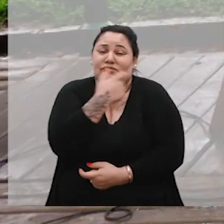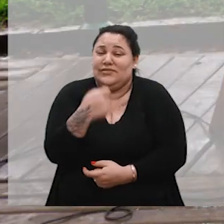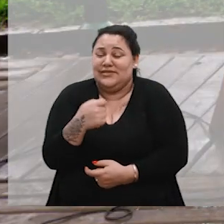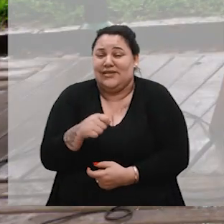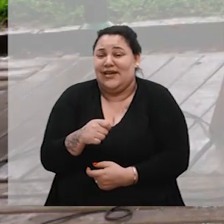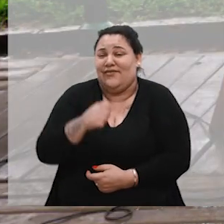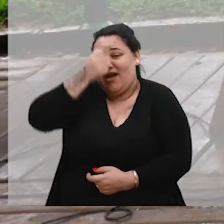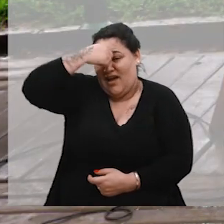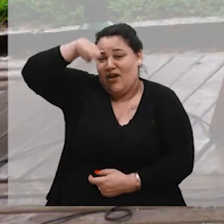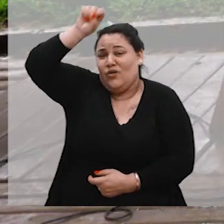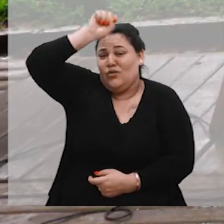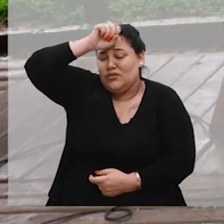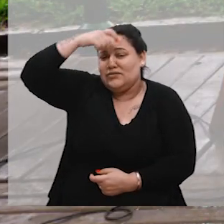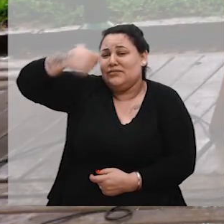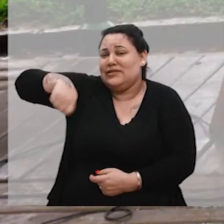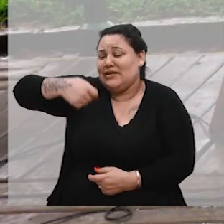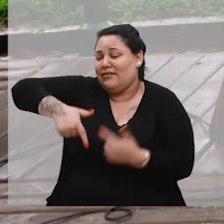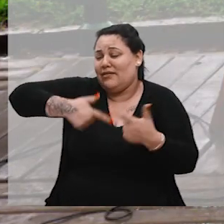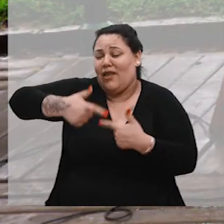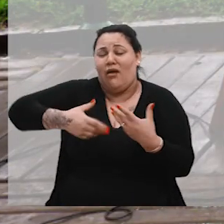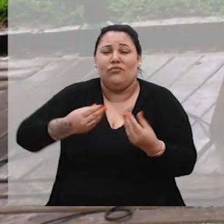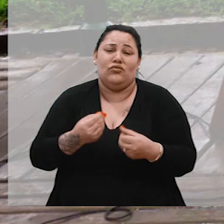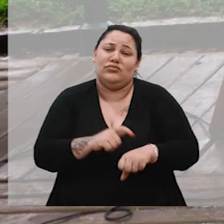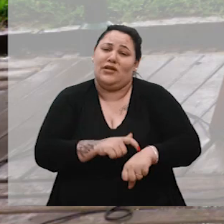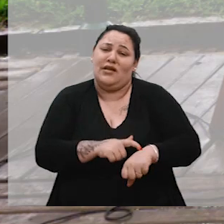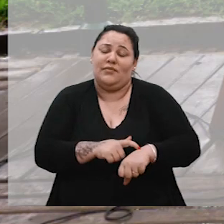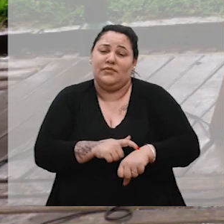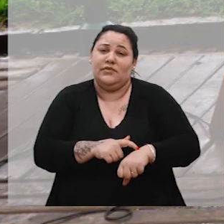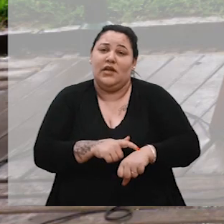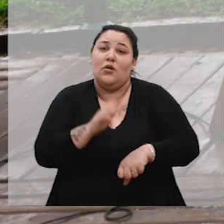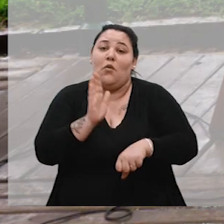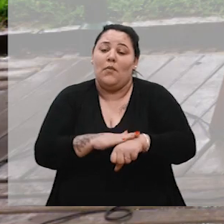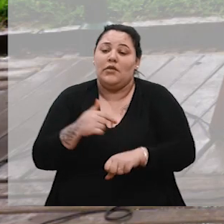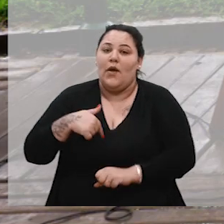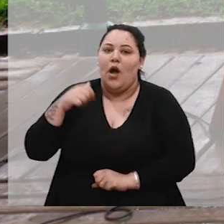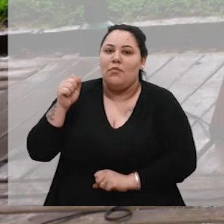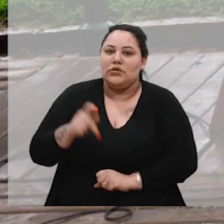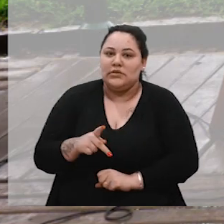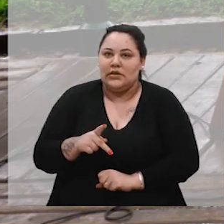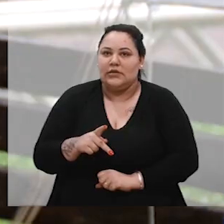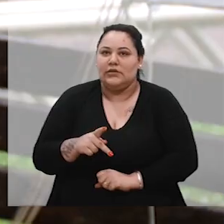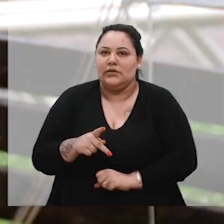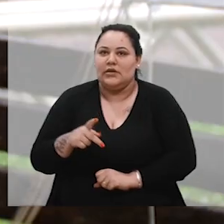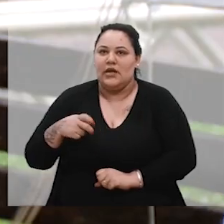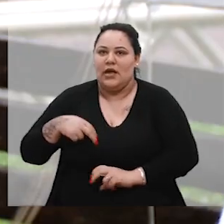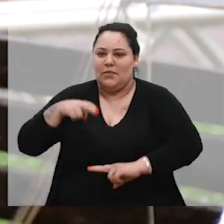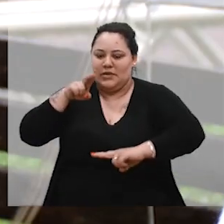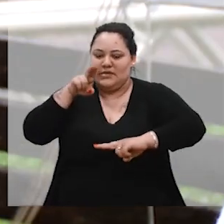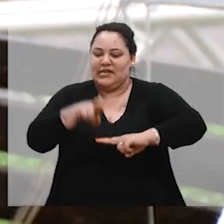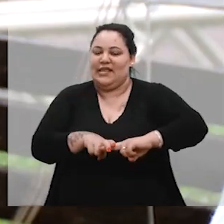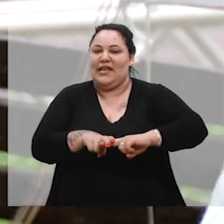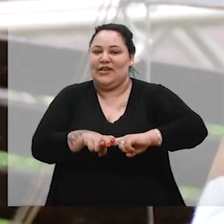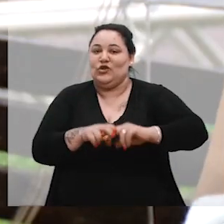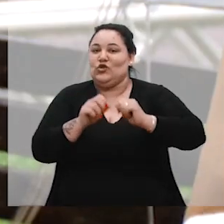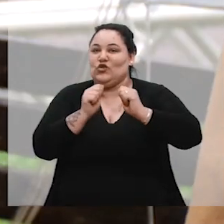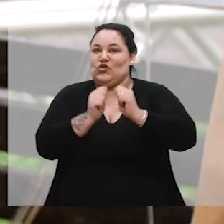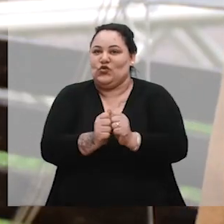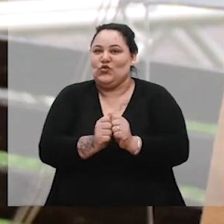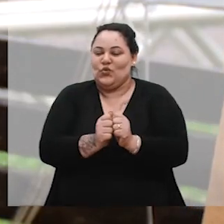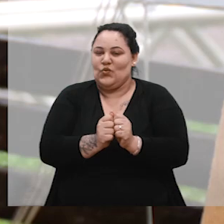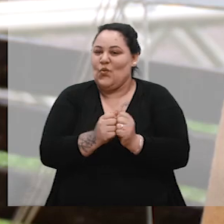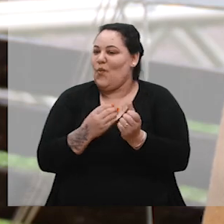a universidade me tomava muito tempo. Então, quando eu me aposentei, eu me sentei com um monte